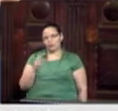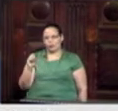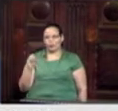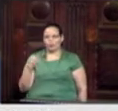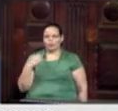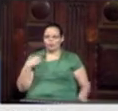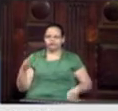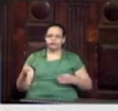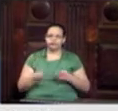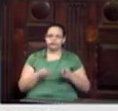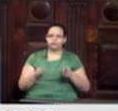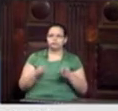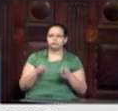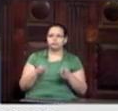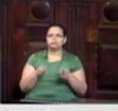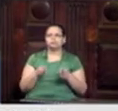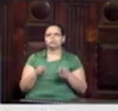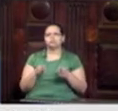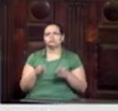nesse caminho,